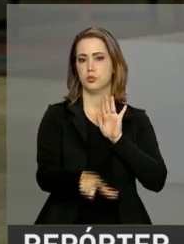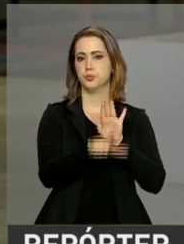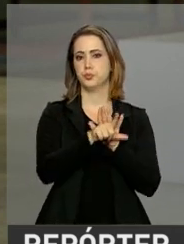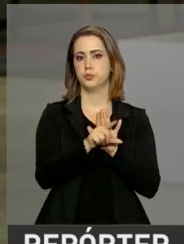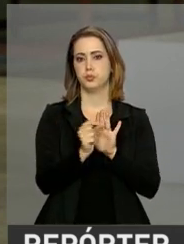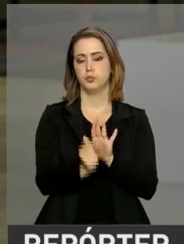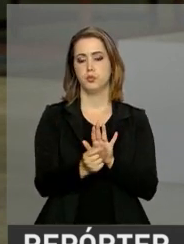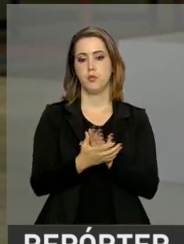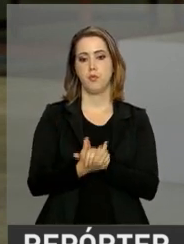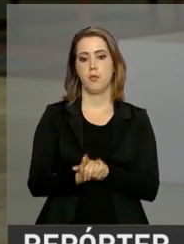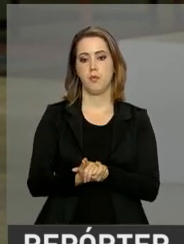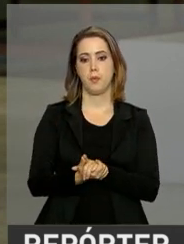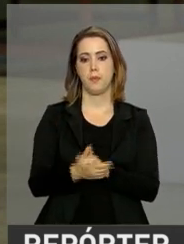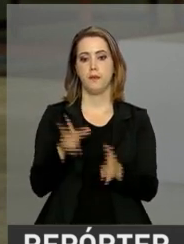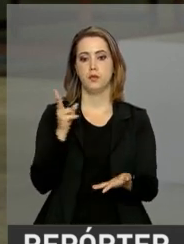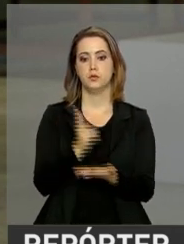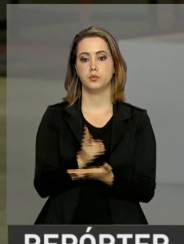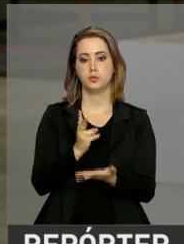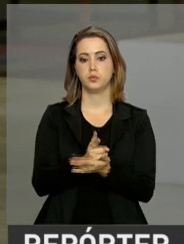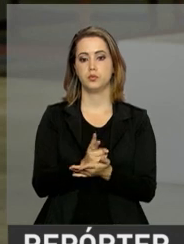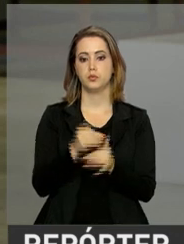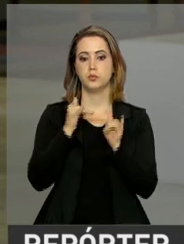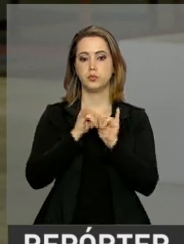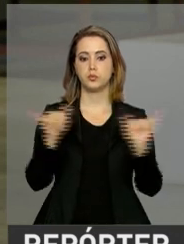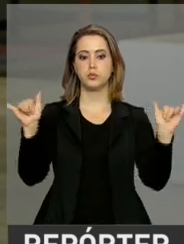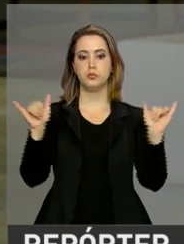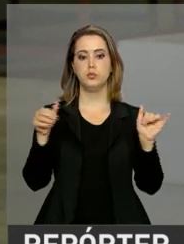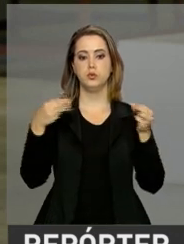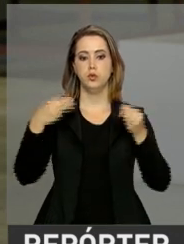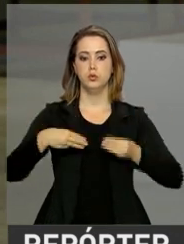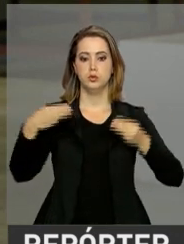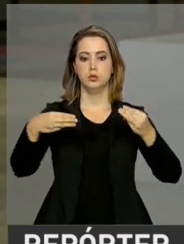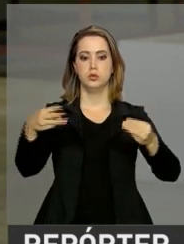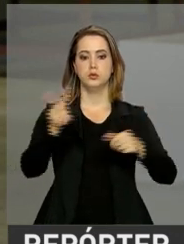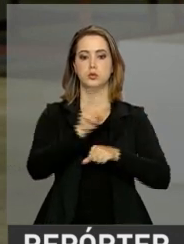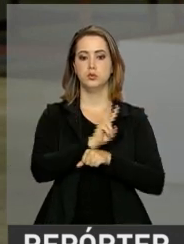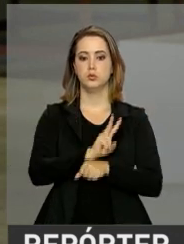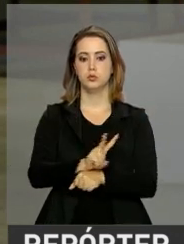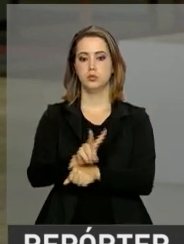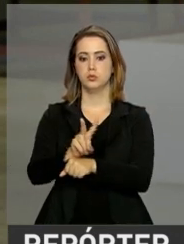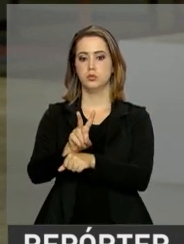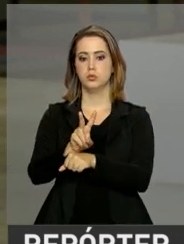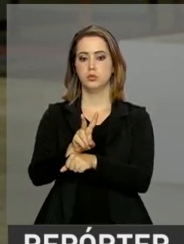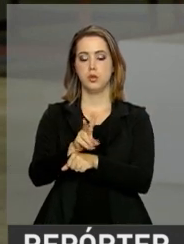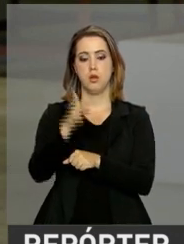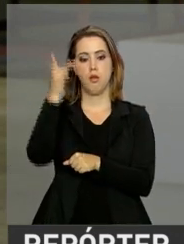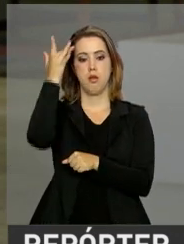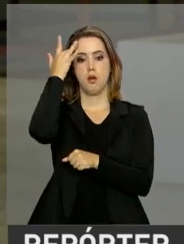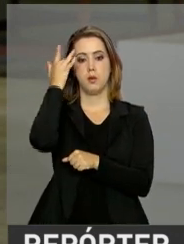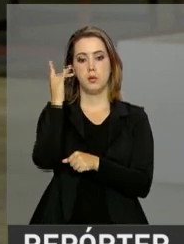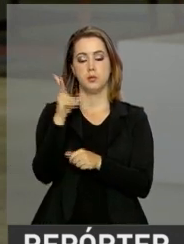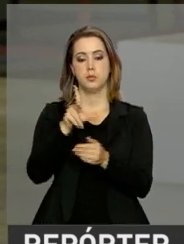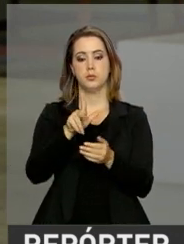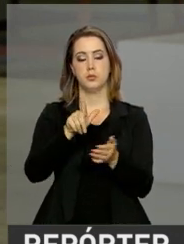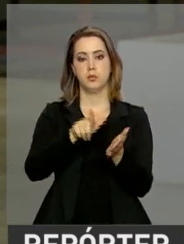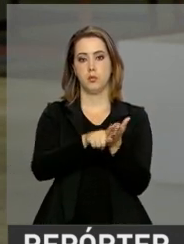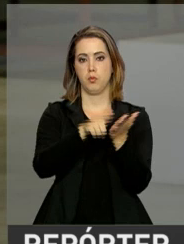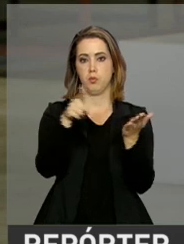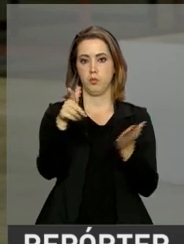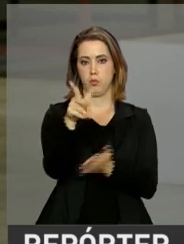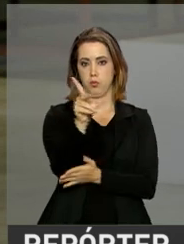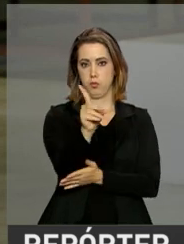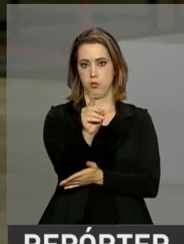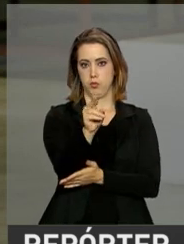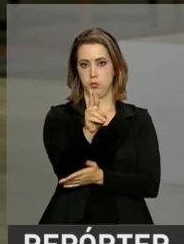Deputados nessa mesma nota o Ministério da Defesa informa que amanhã o Diário Oficial da União já